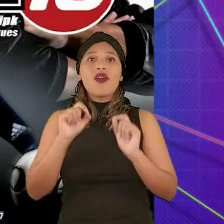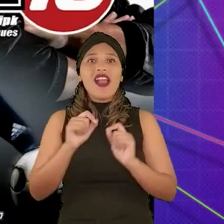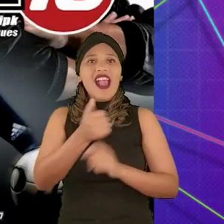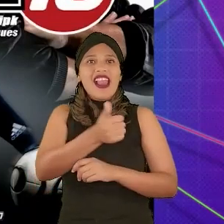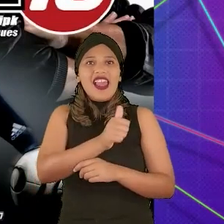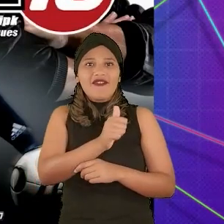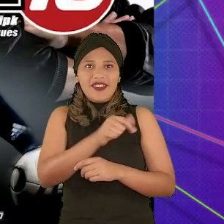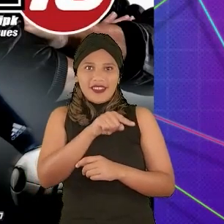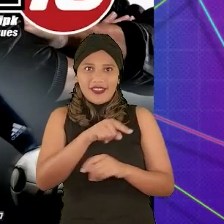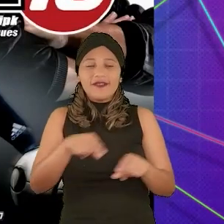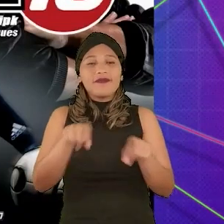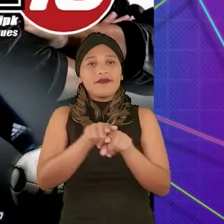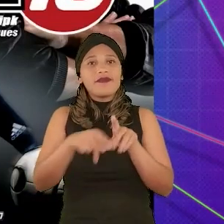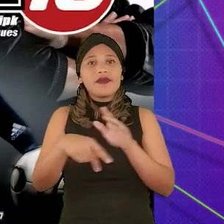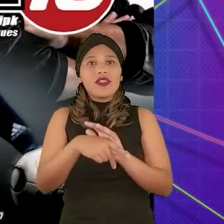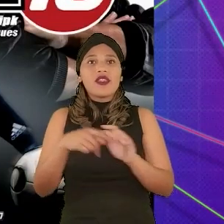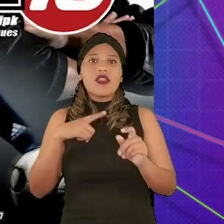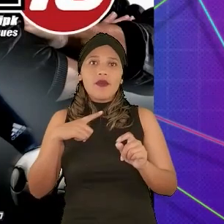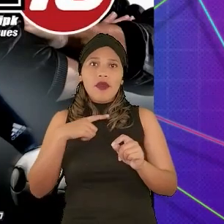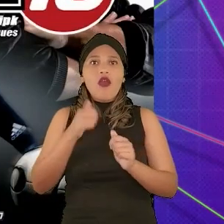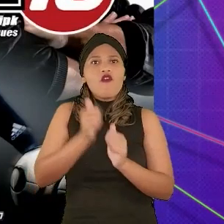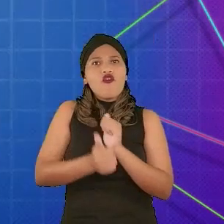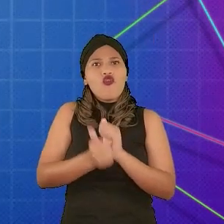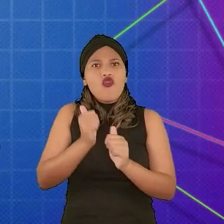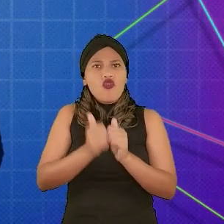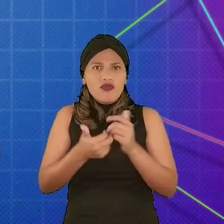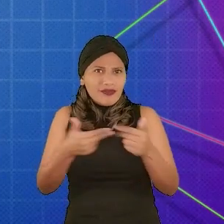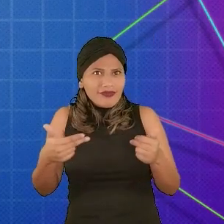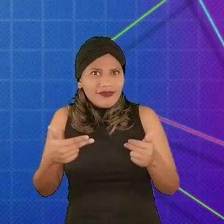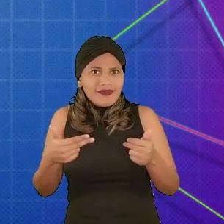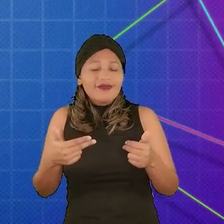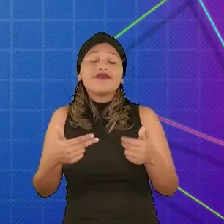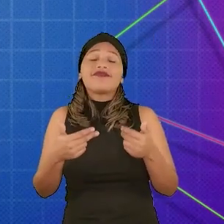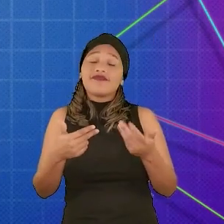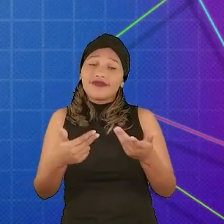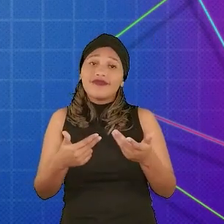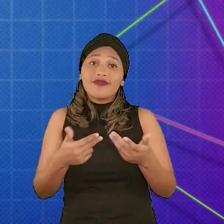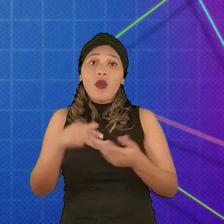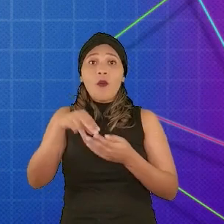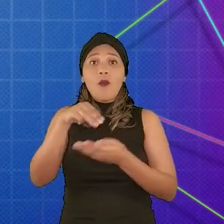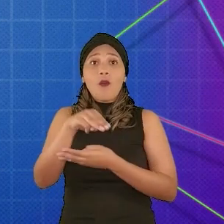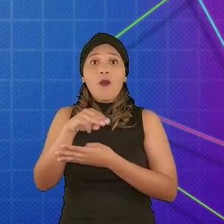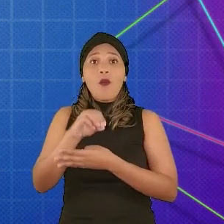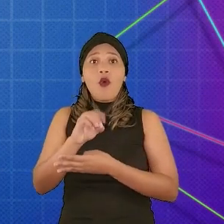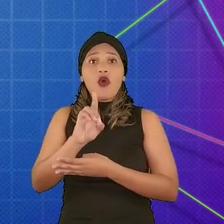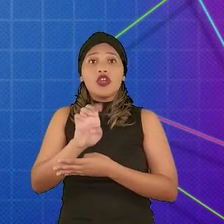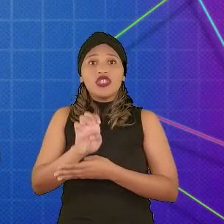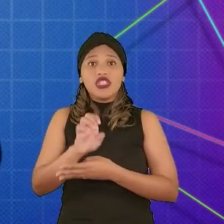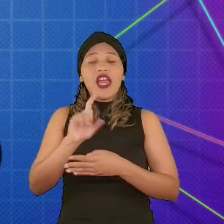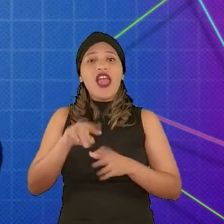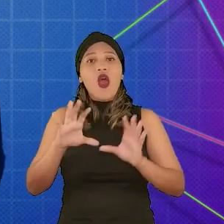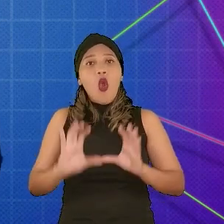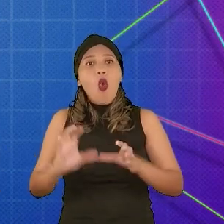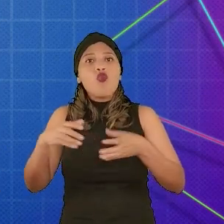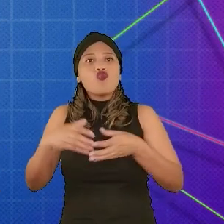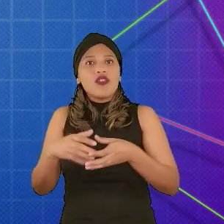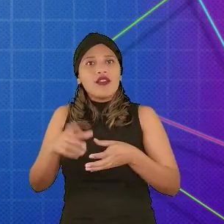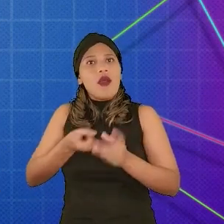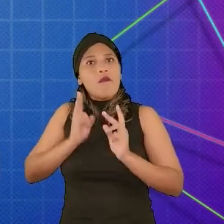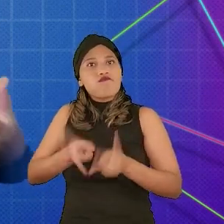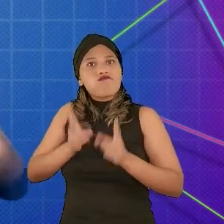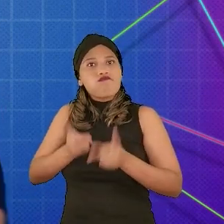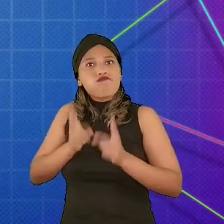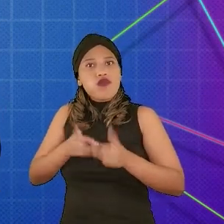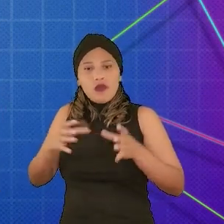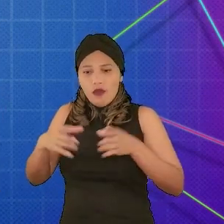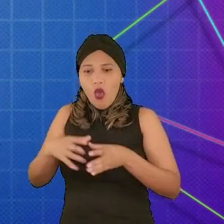Neto, que sempre atualizava os times dos jogos de futebol. Os mods geralmente são feitos pelas comunidades dos jogos e divertem